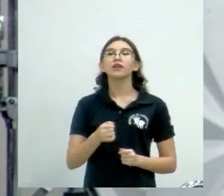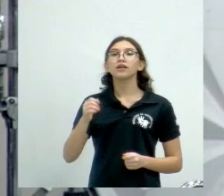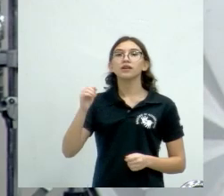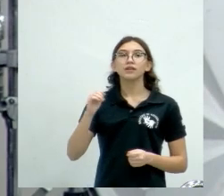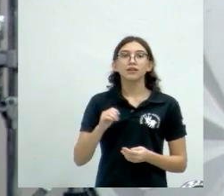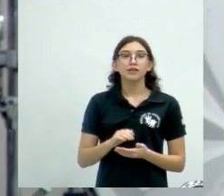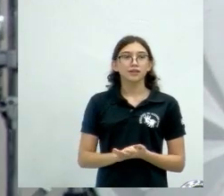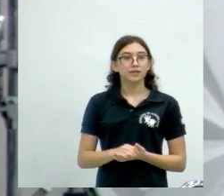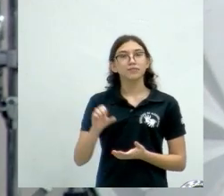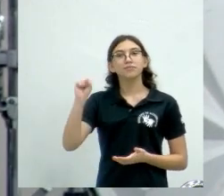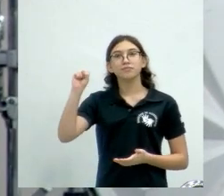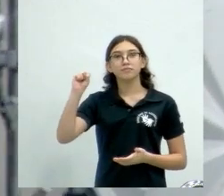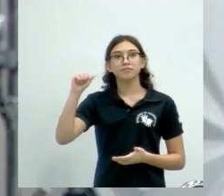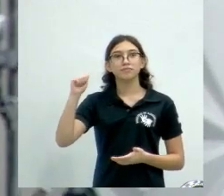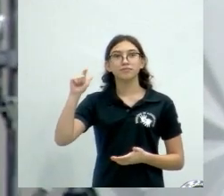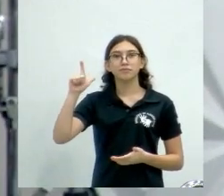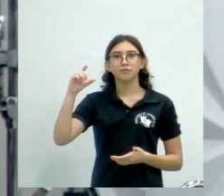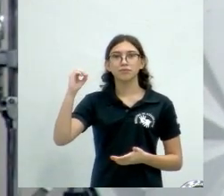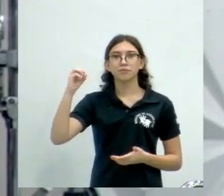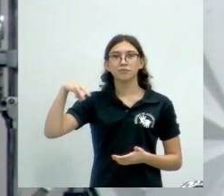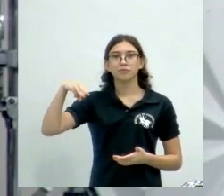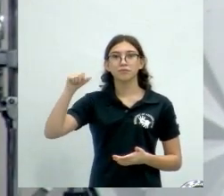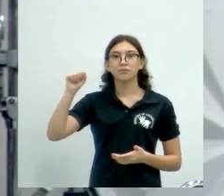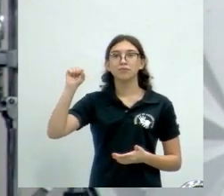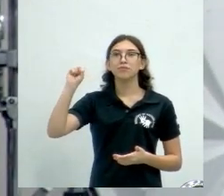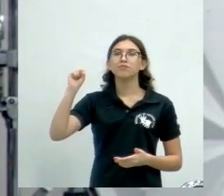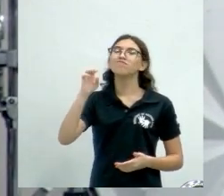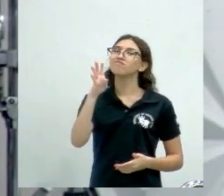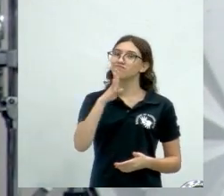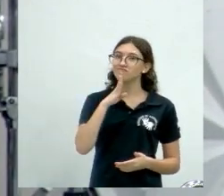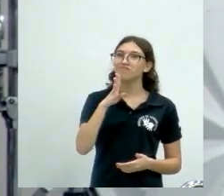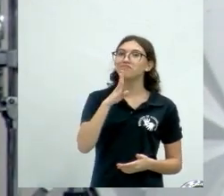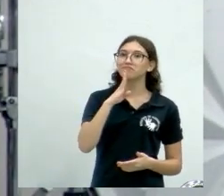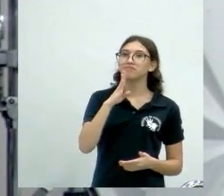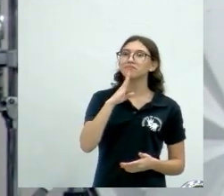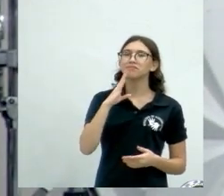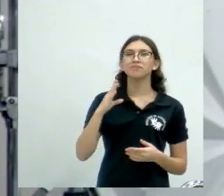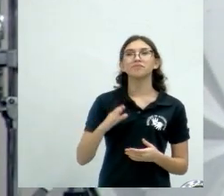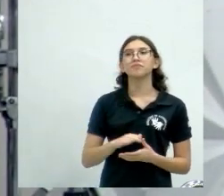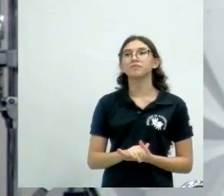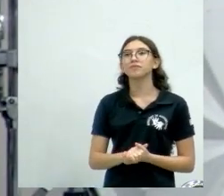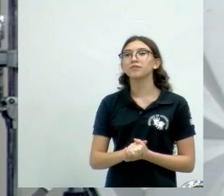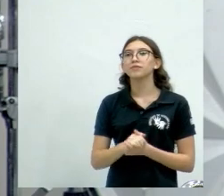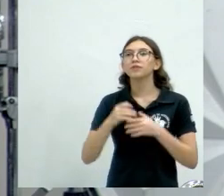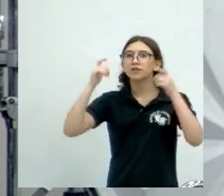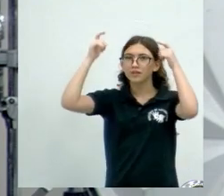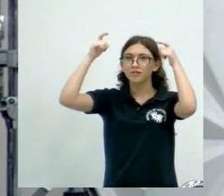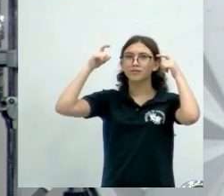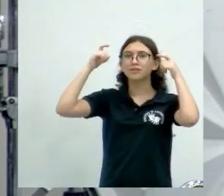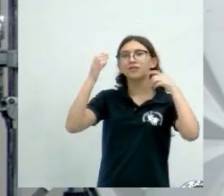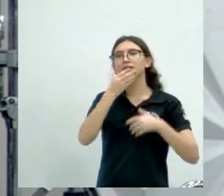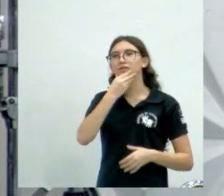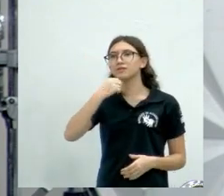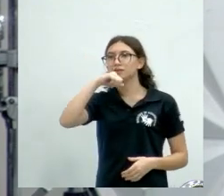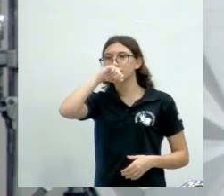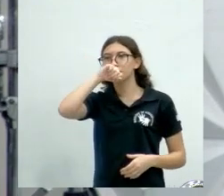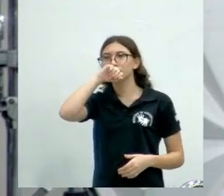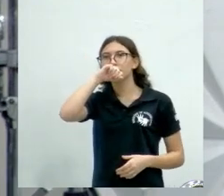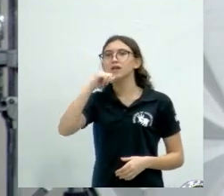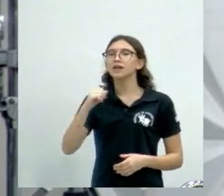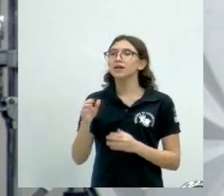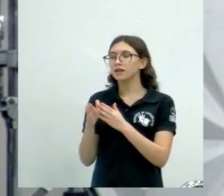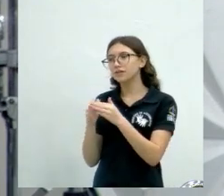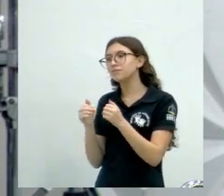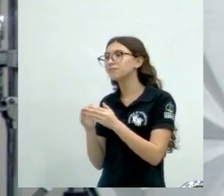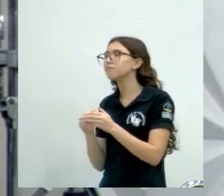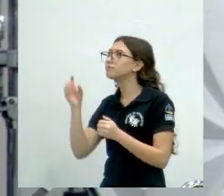da sua vida, quando ele assume o reinado depois do seu pai, ele tem a oportunidade de fazer um pedido a Deus. E o pedido